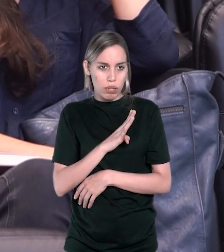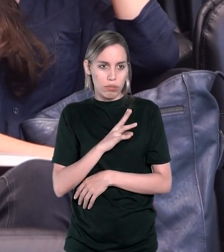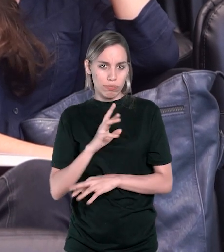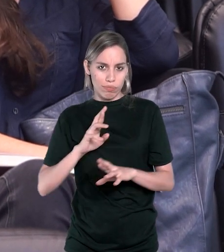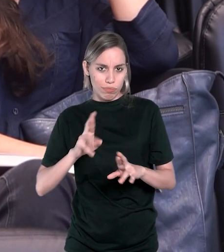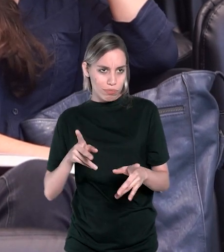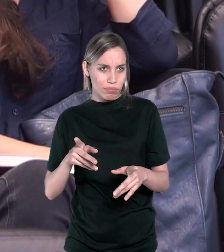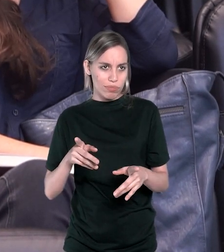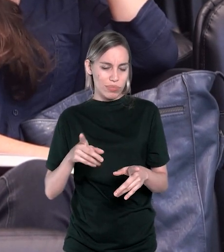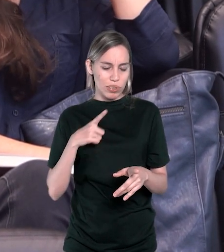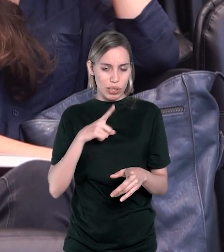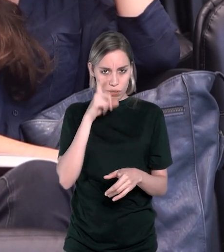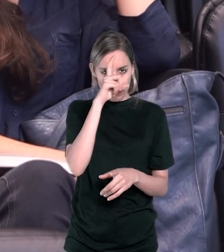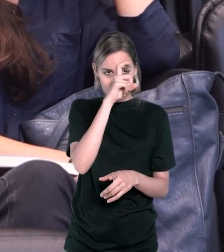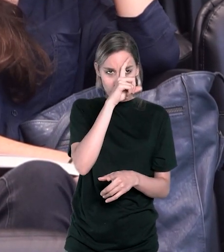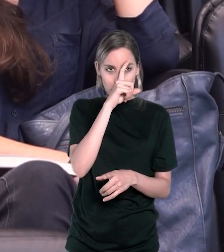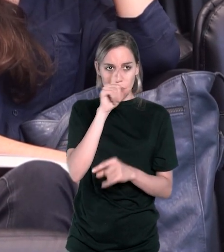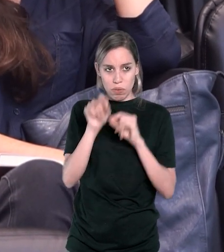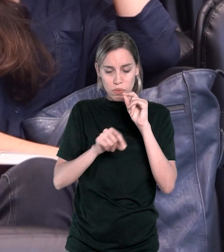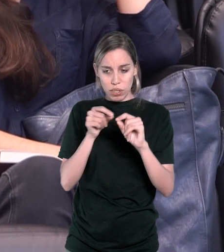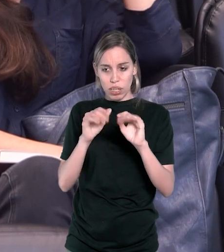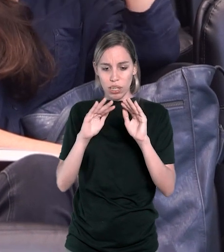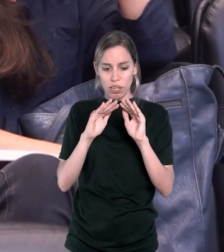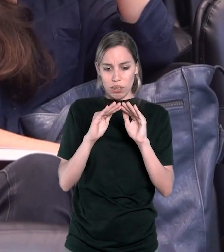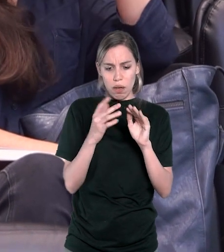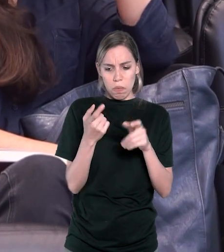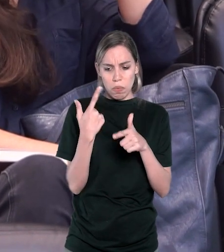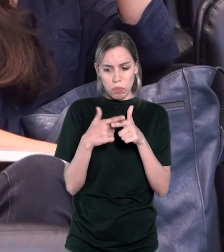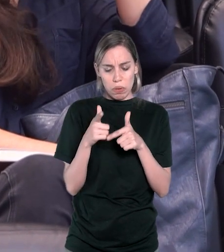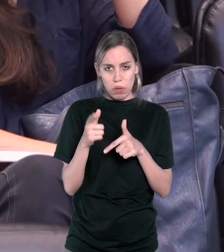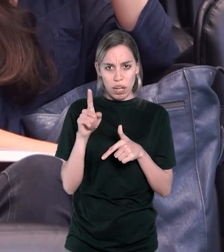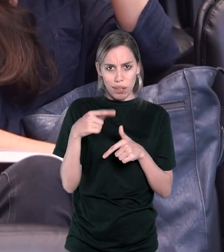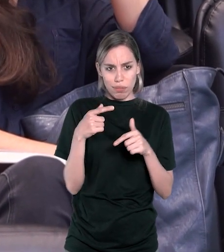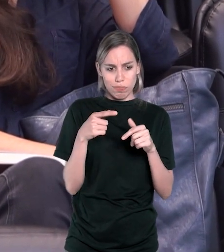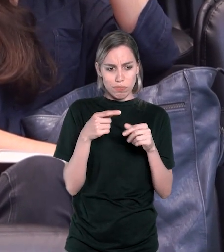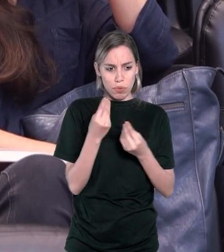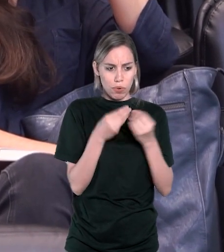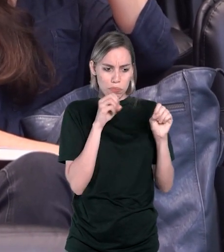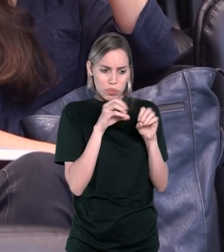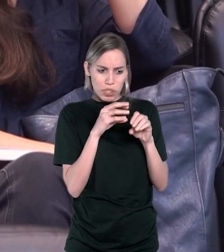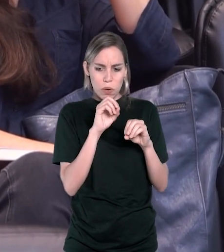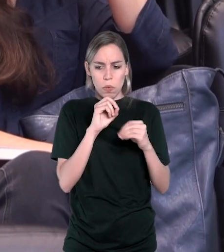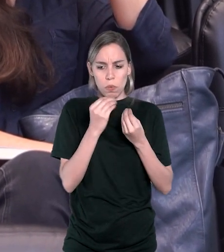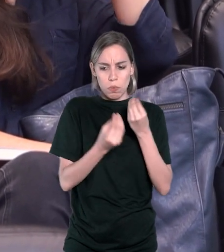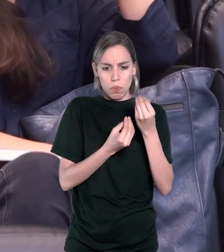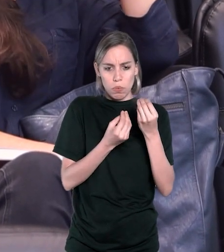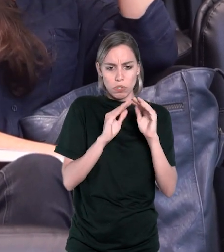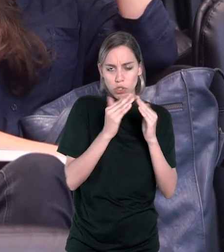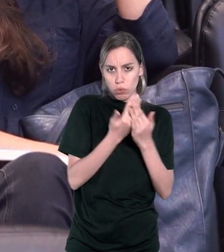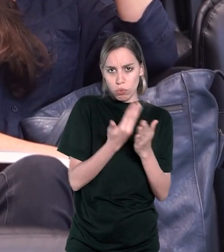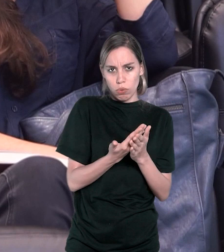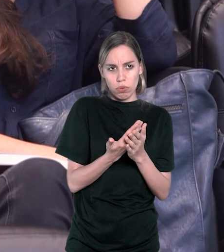grande dificuldade que a gente tem aqui no Brasil, que são nossas escolas e a formação que a gente dá talvez para os estudantes,